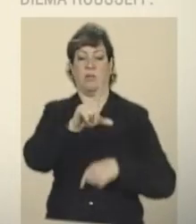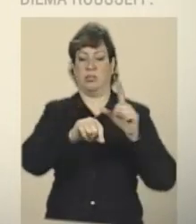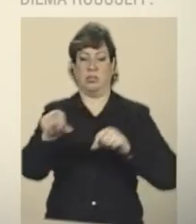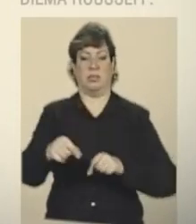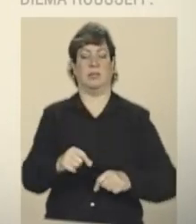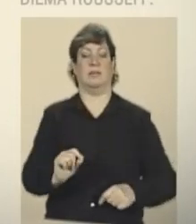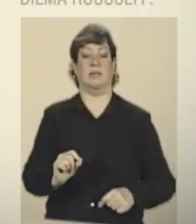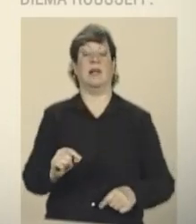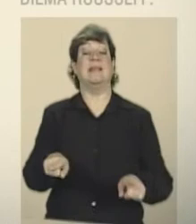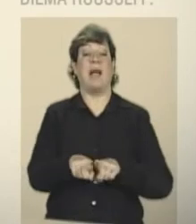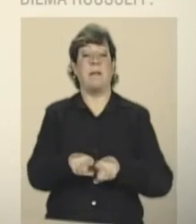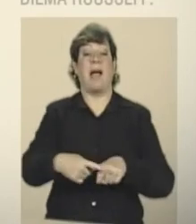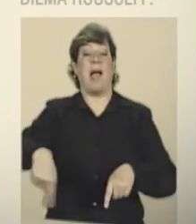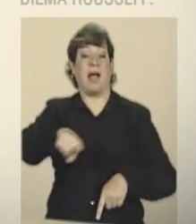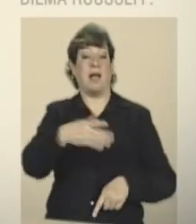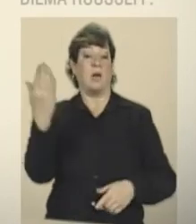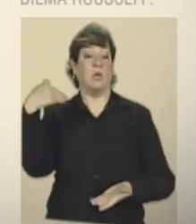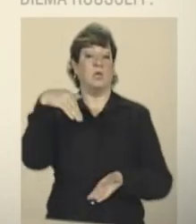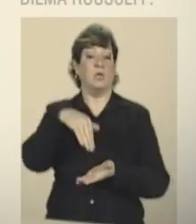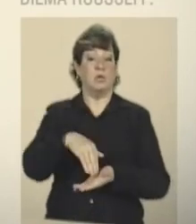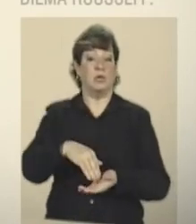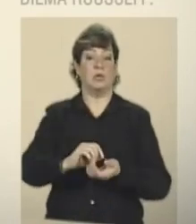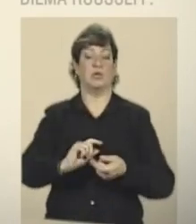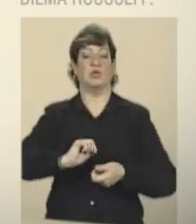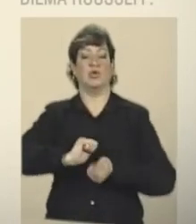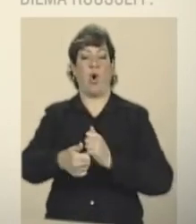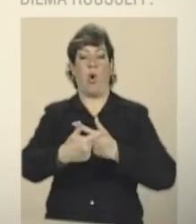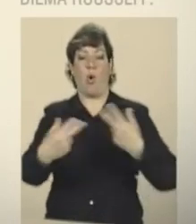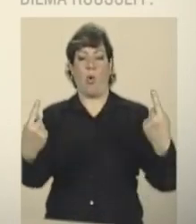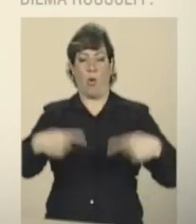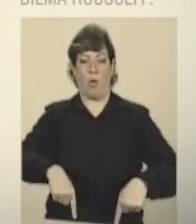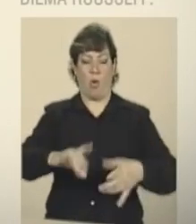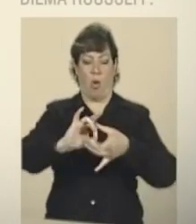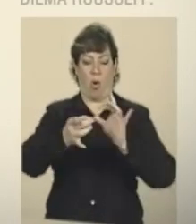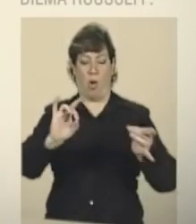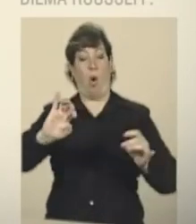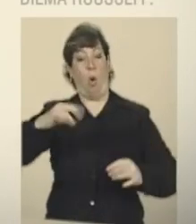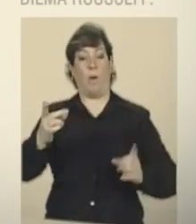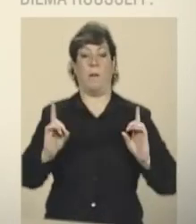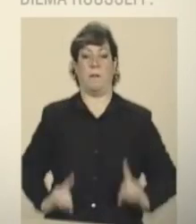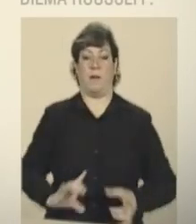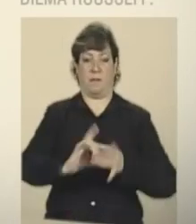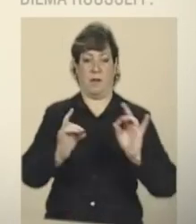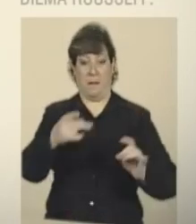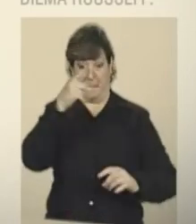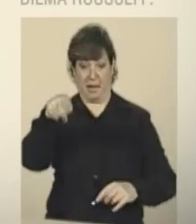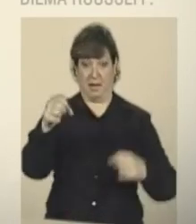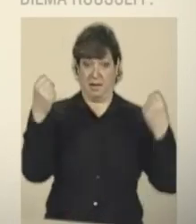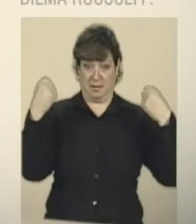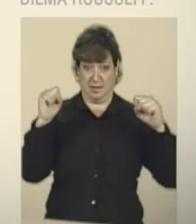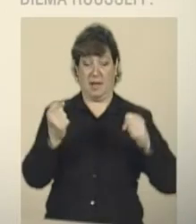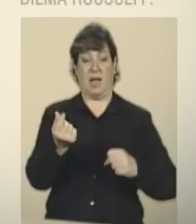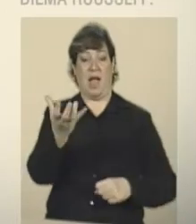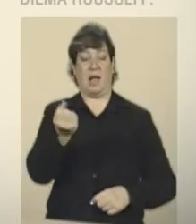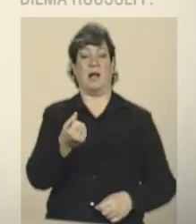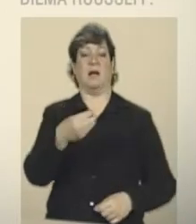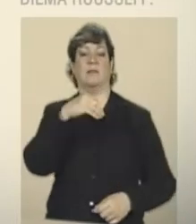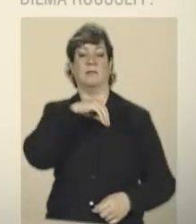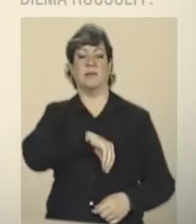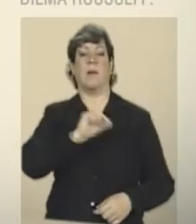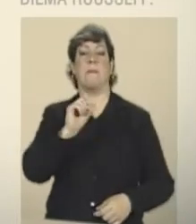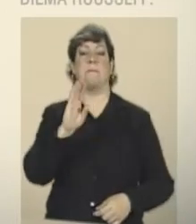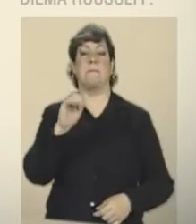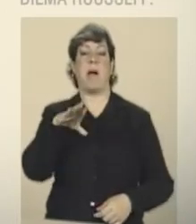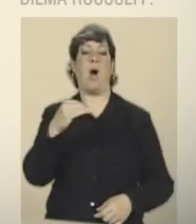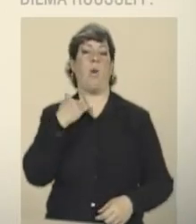participaram dos últimos jogos olímpicos ou Paraolímpicos o atleta recebe o dinheiro em sua conta sem